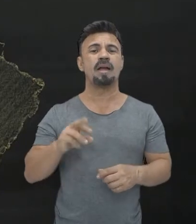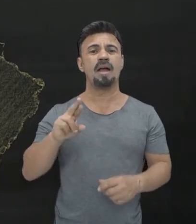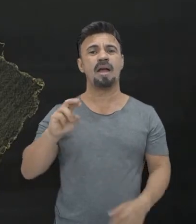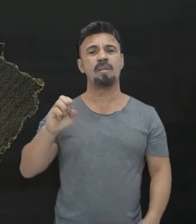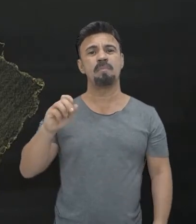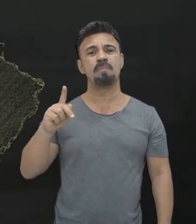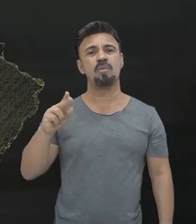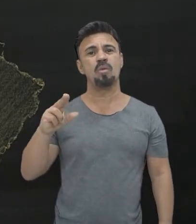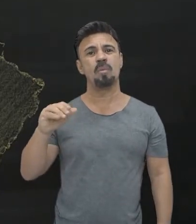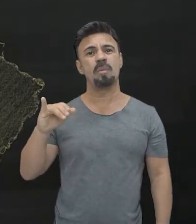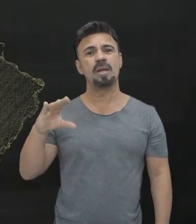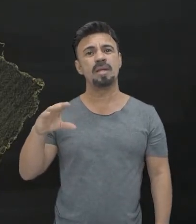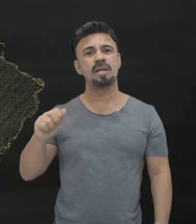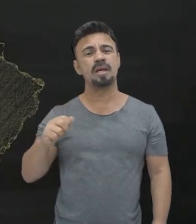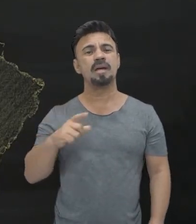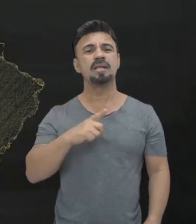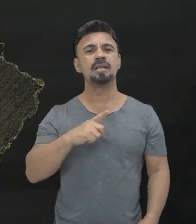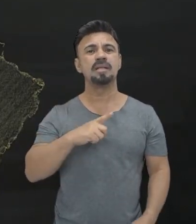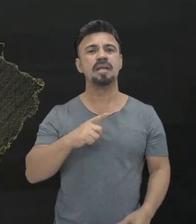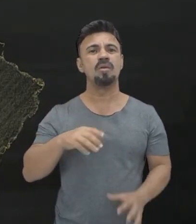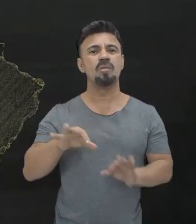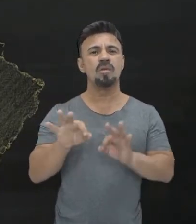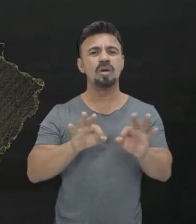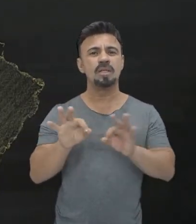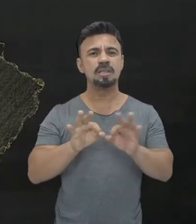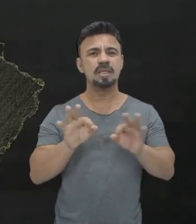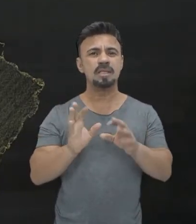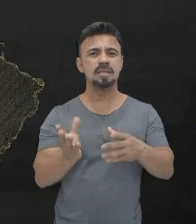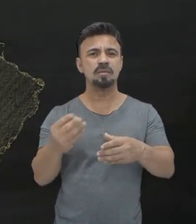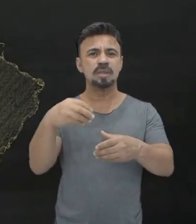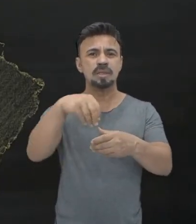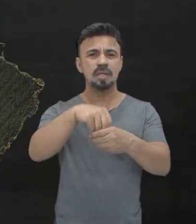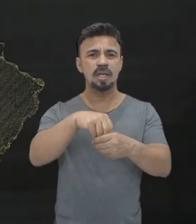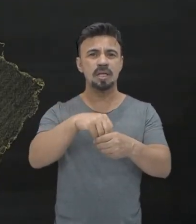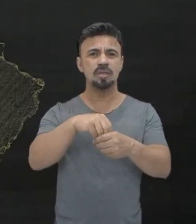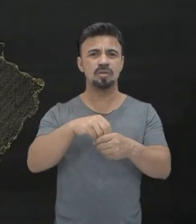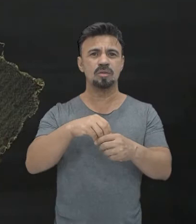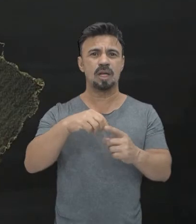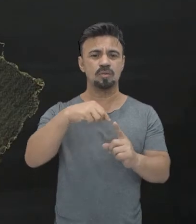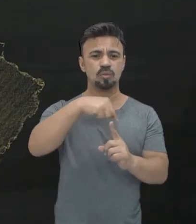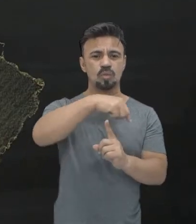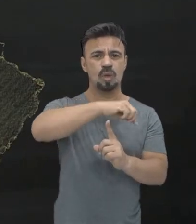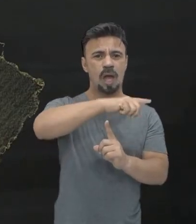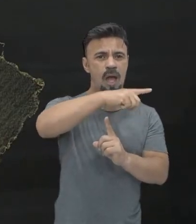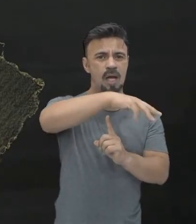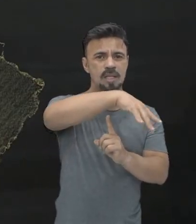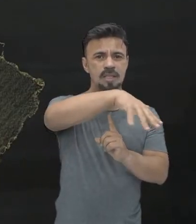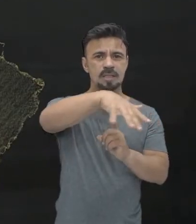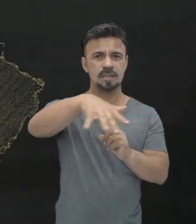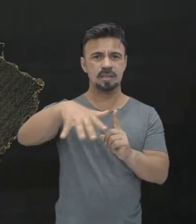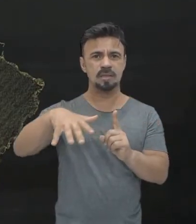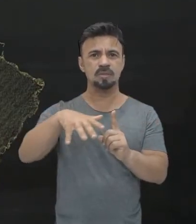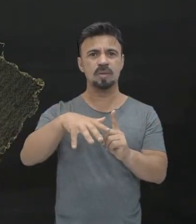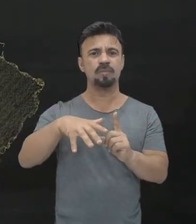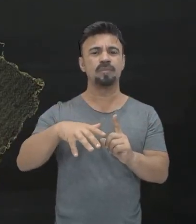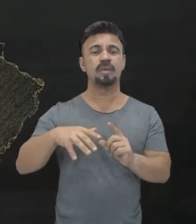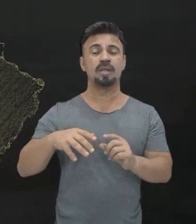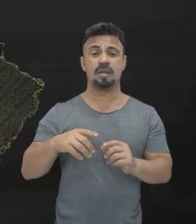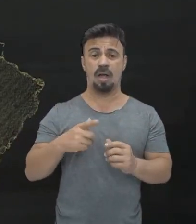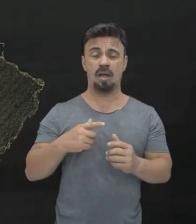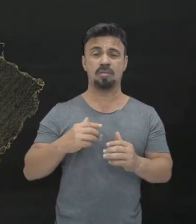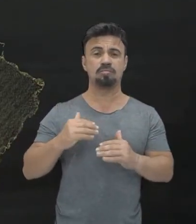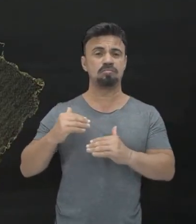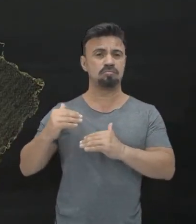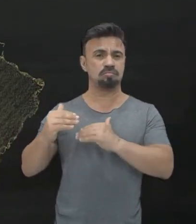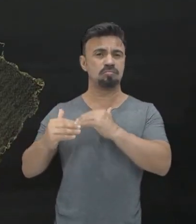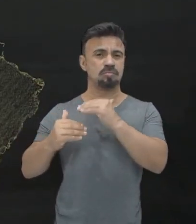Irlanda, que tinha ali uma organização dentro das Ilhas Britânicas. Nesse processo,